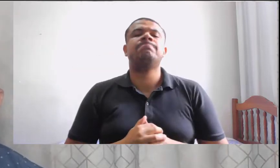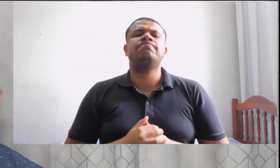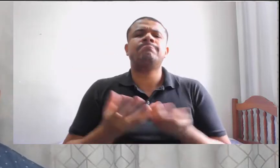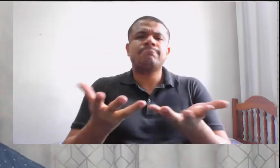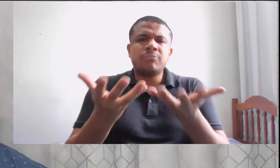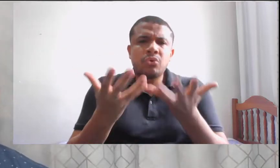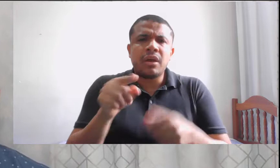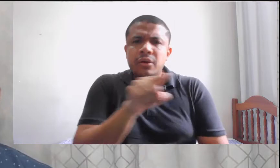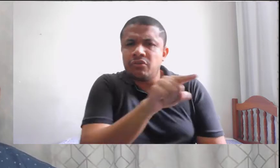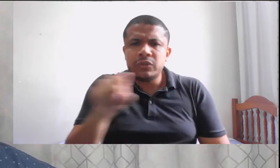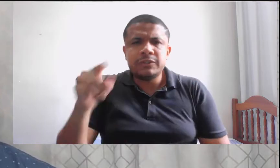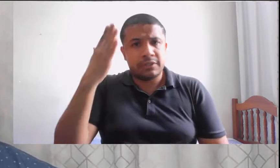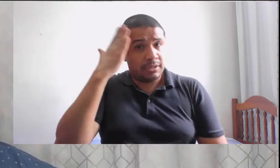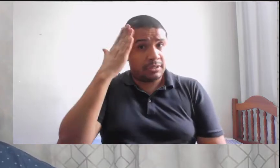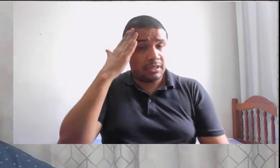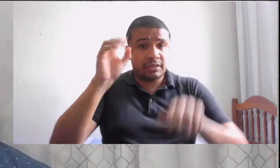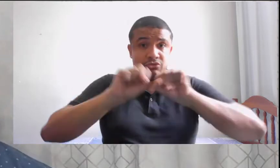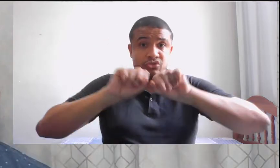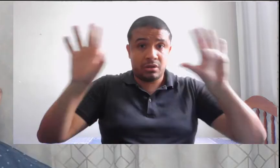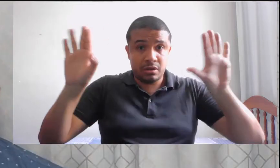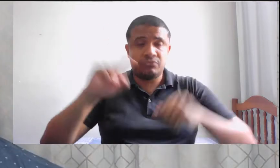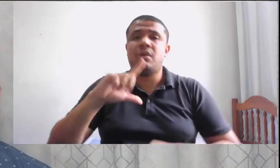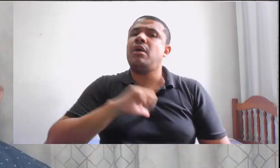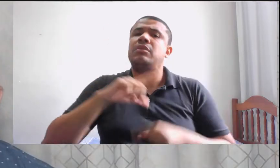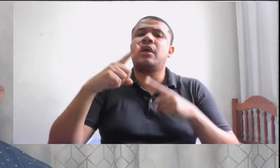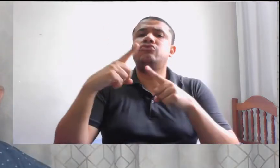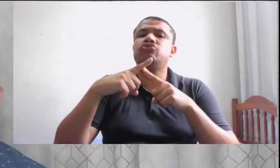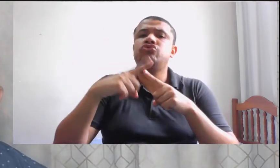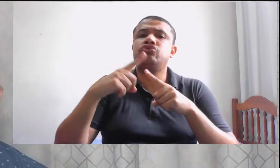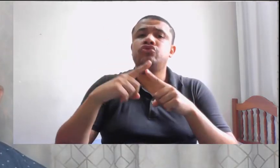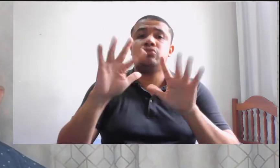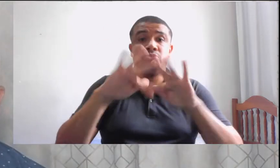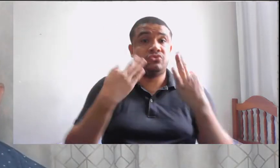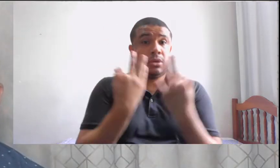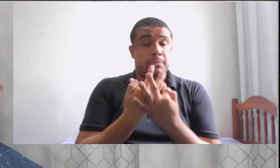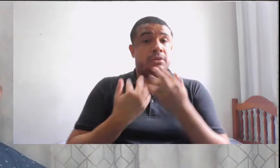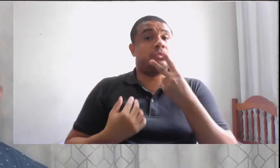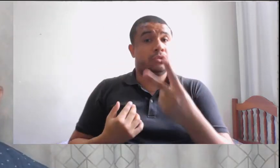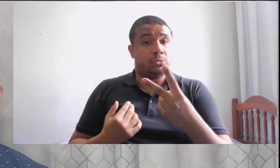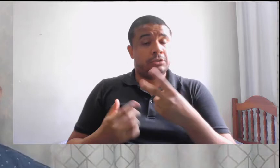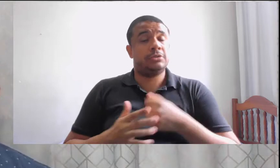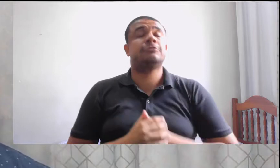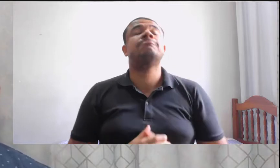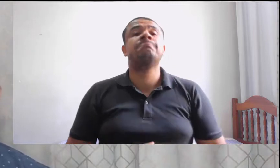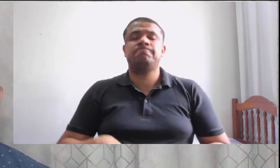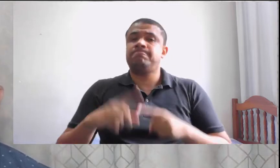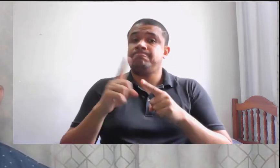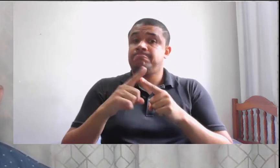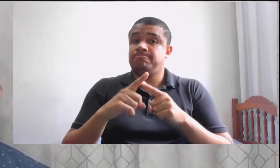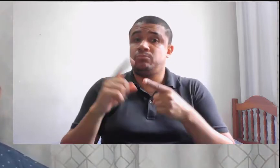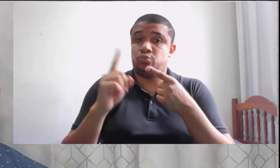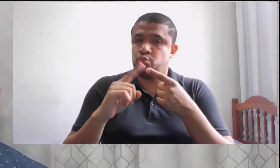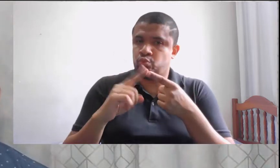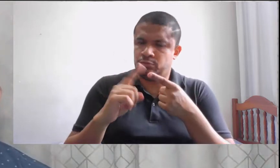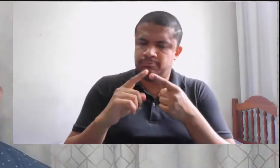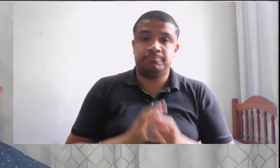entendam que existem dois tipos de situação familiares. Existe uma